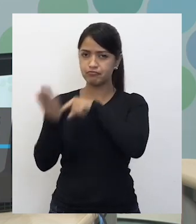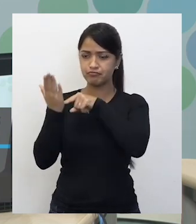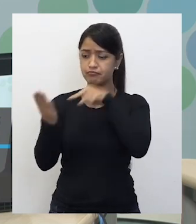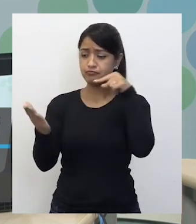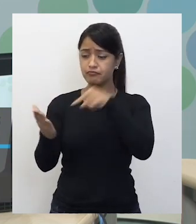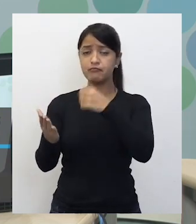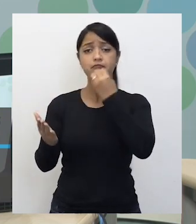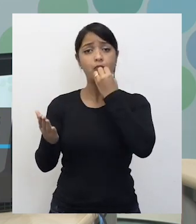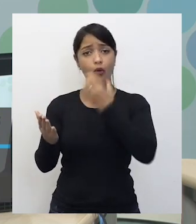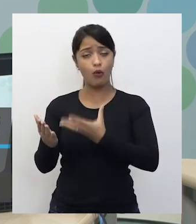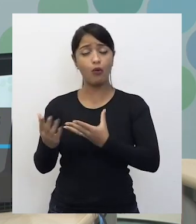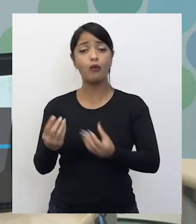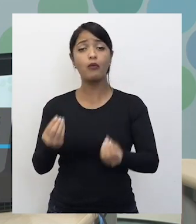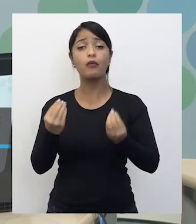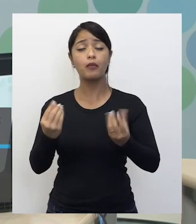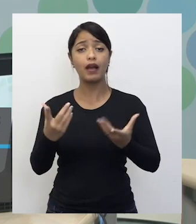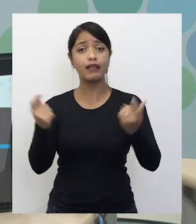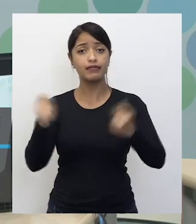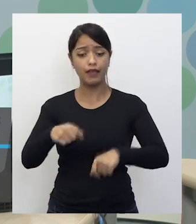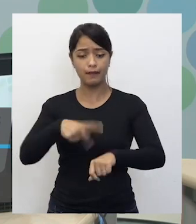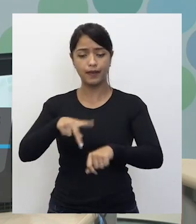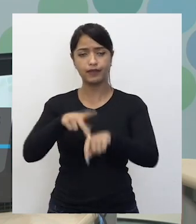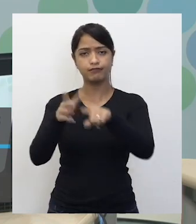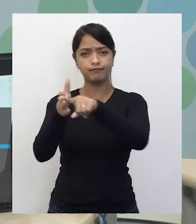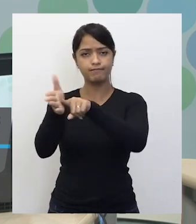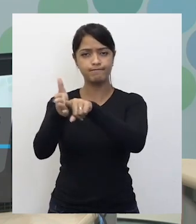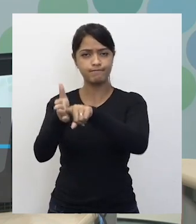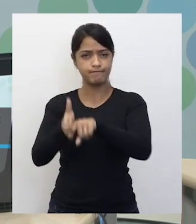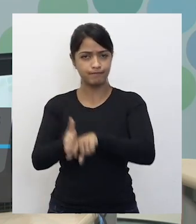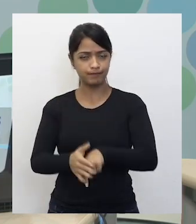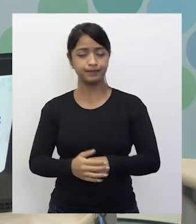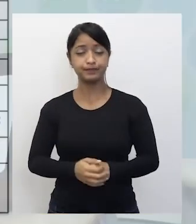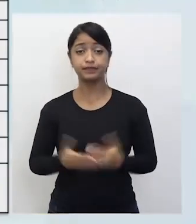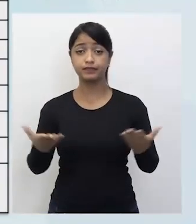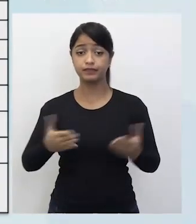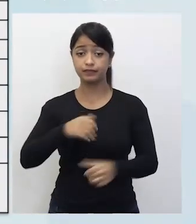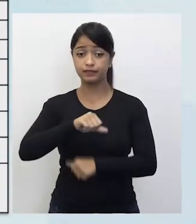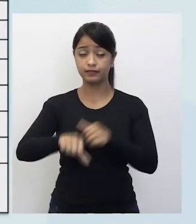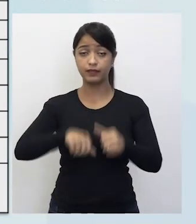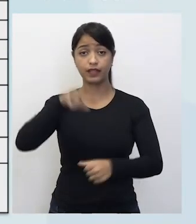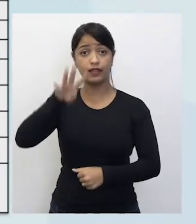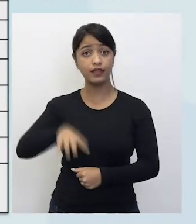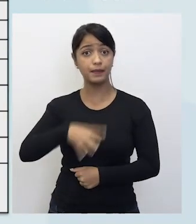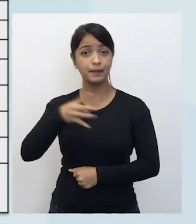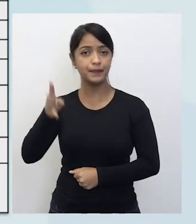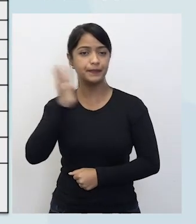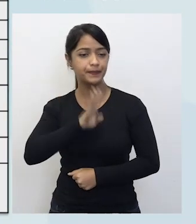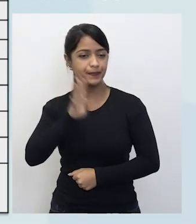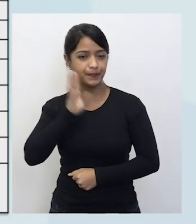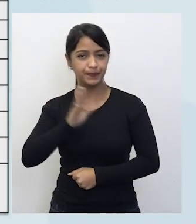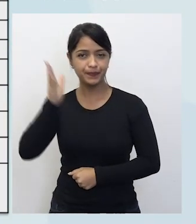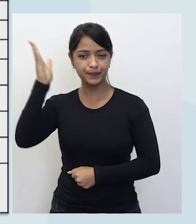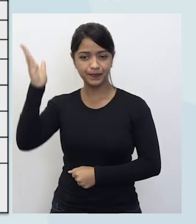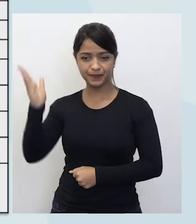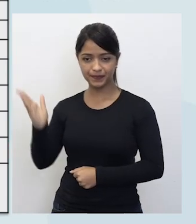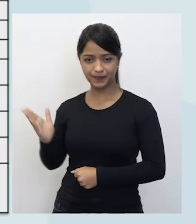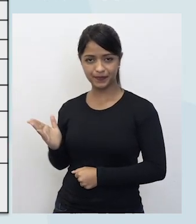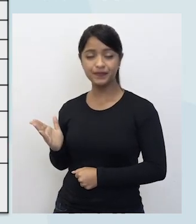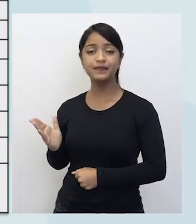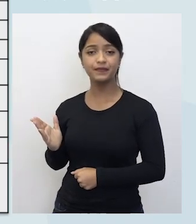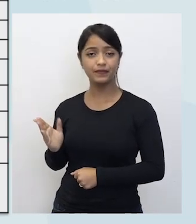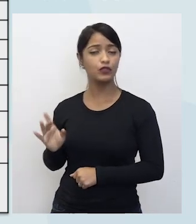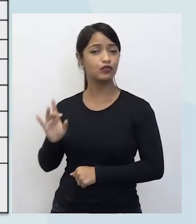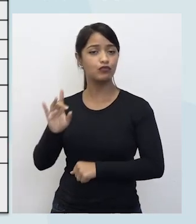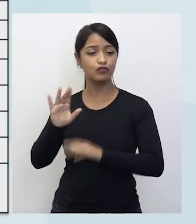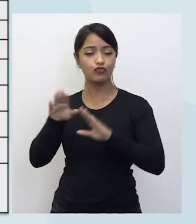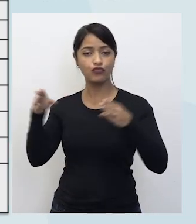panorama, uma análise, né, desses países. E aí nós vamos para uma tabela super legal, que também fala só dos países, né,